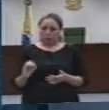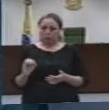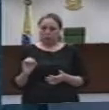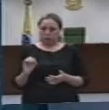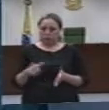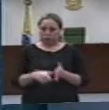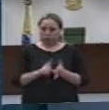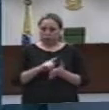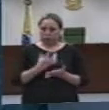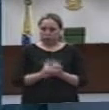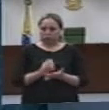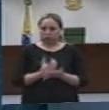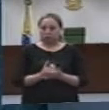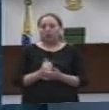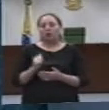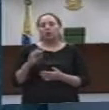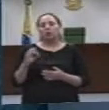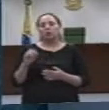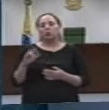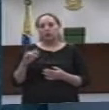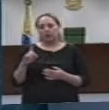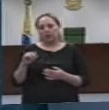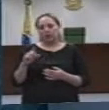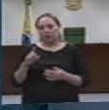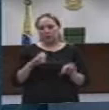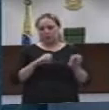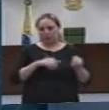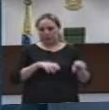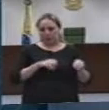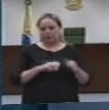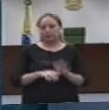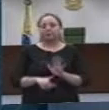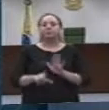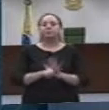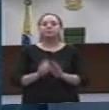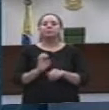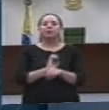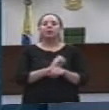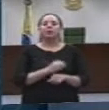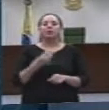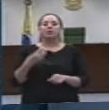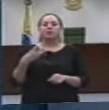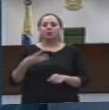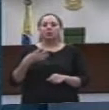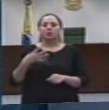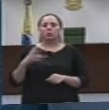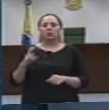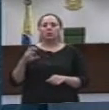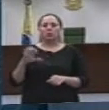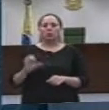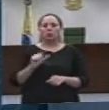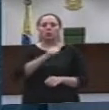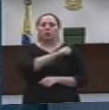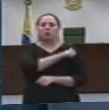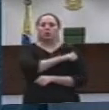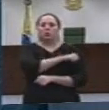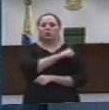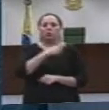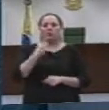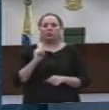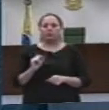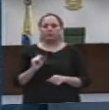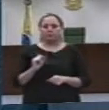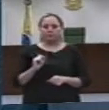a Alô Estadual 3459 22.000 do Rio de Janeiro fala e é